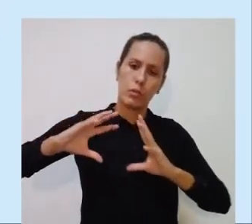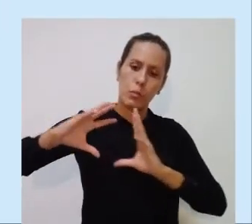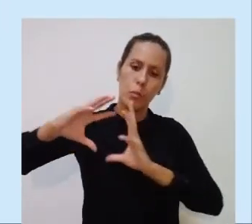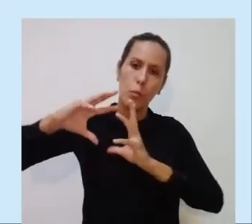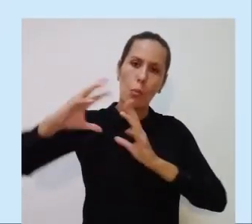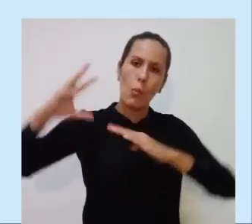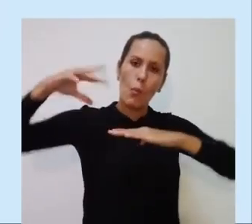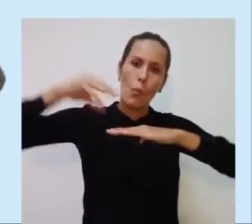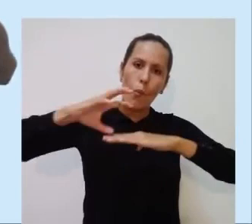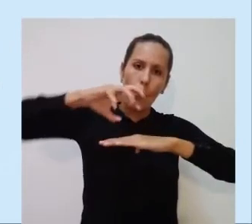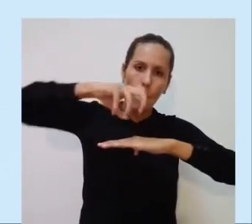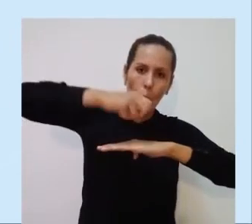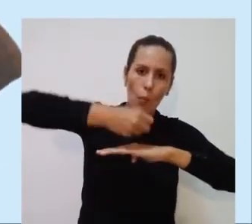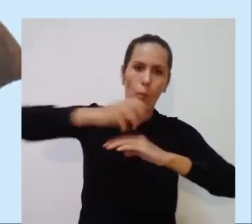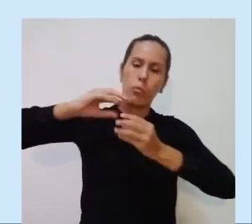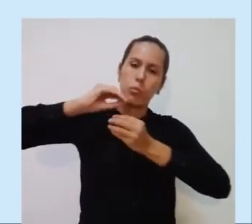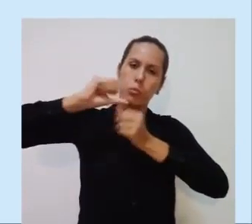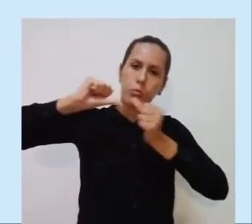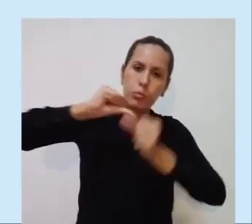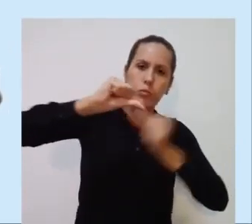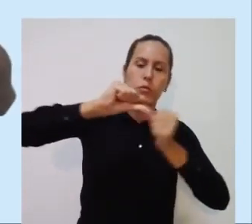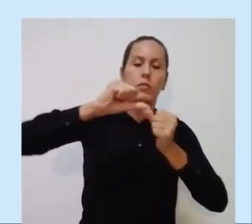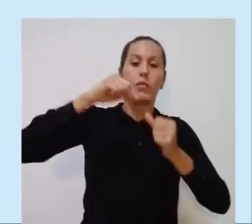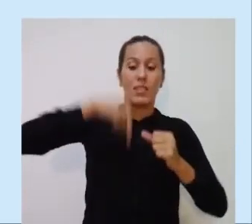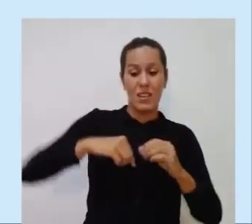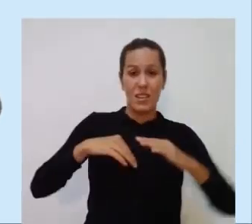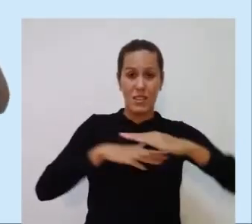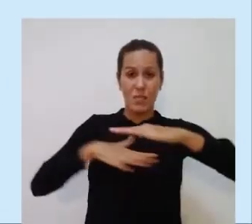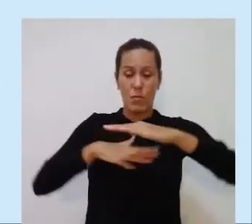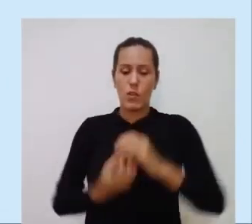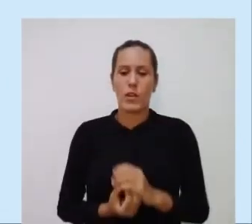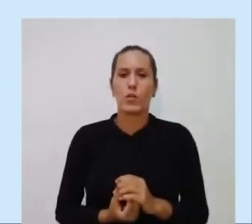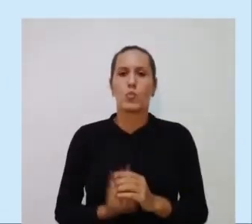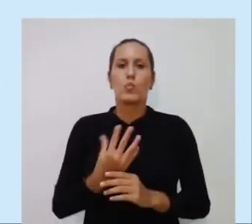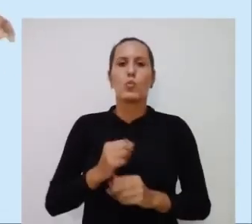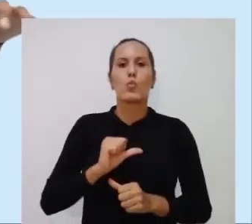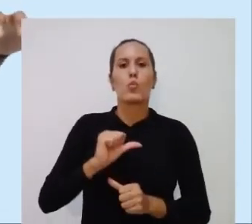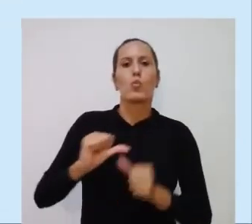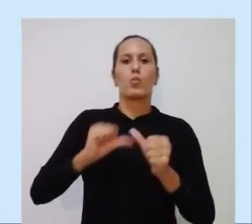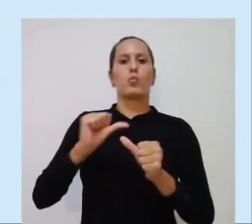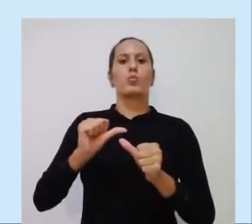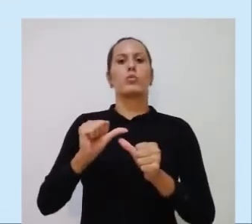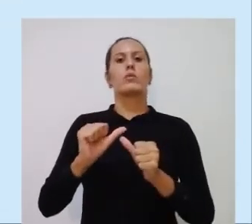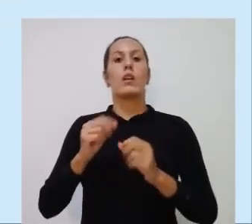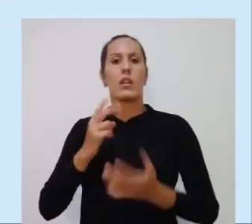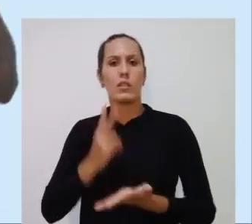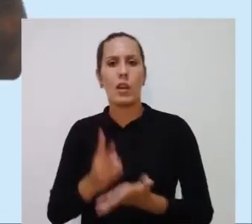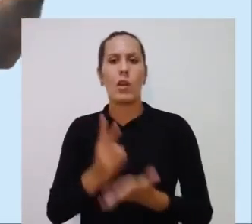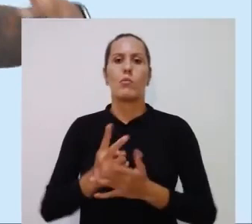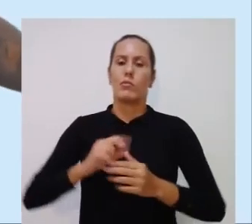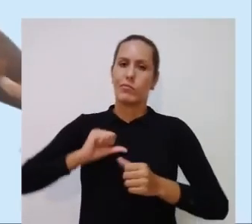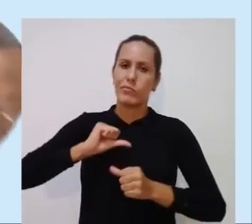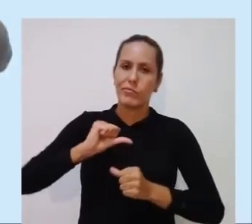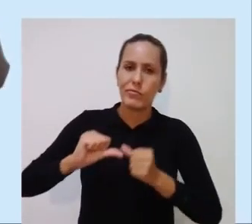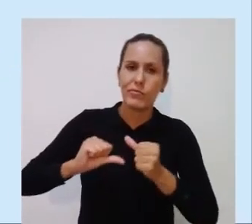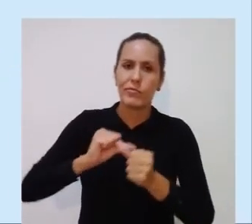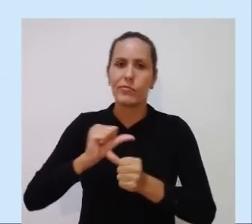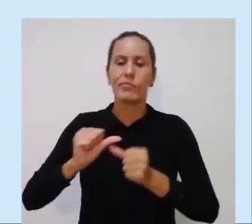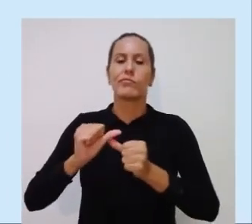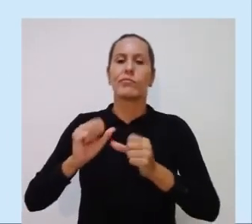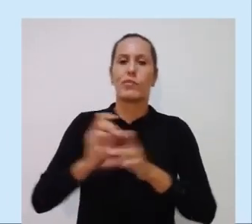agentes internos que vão construir o relevo. Então, o nosso relevo é bastante dinâmico porque está em construção e